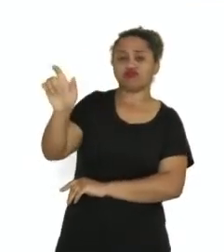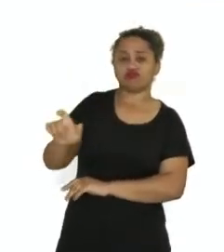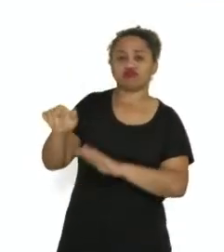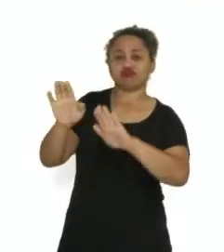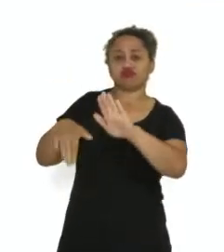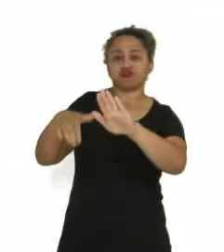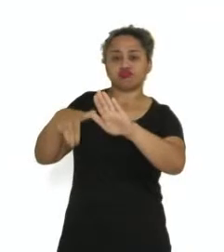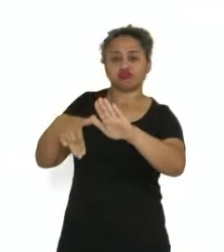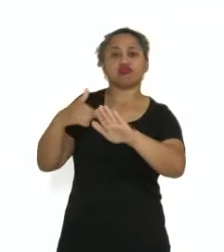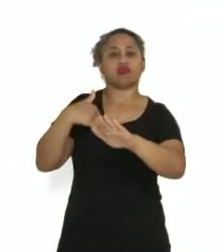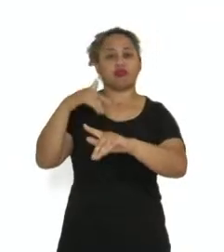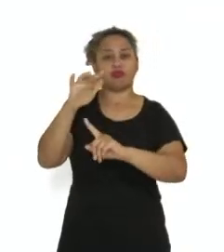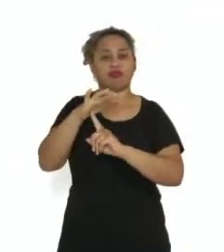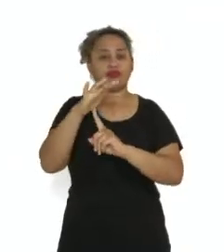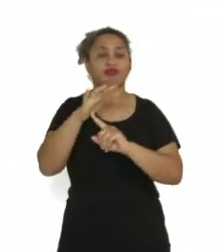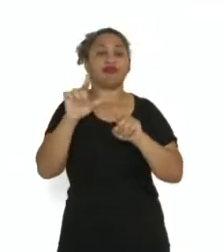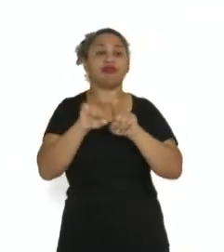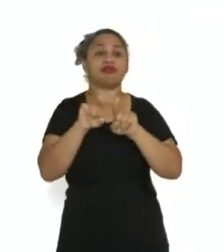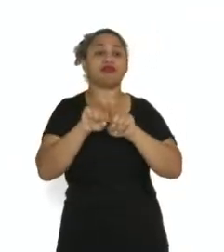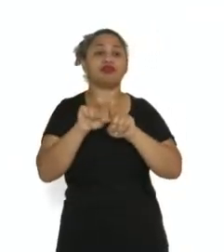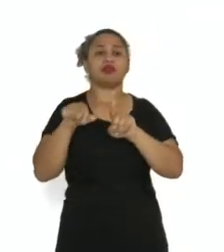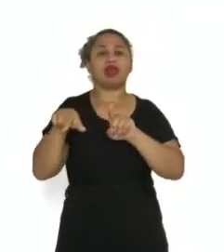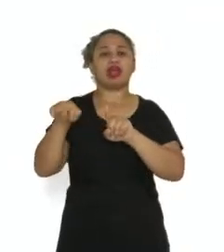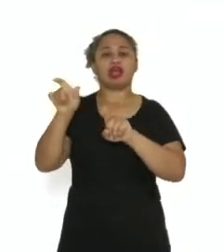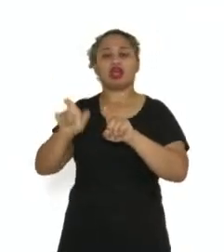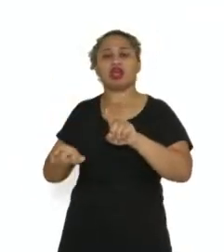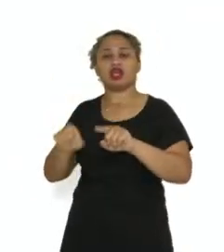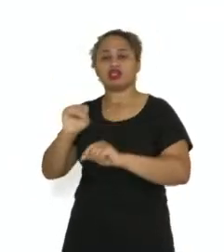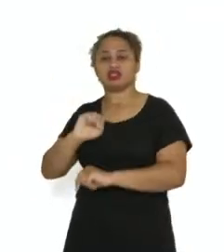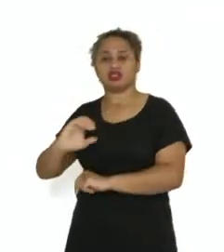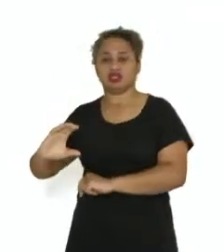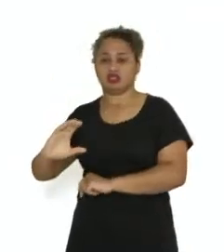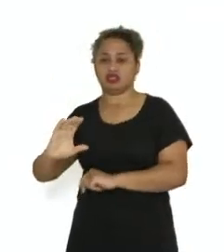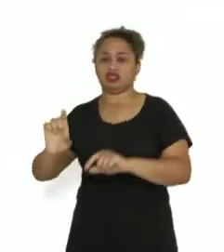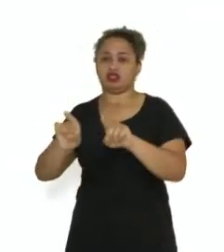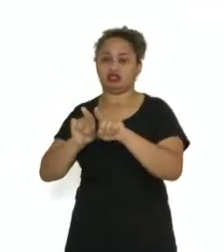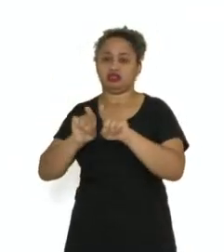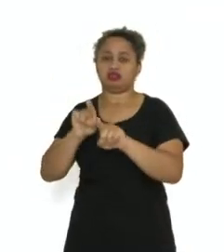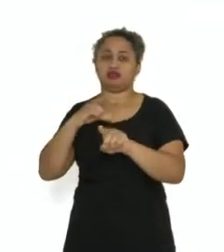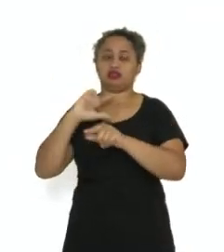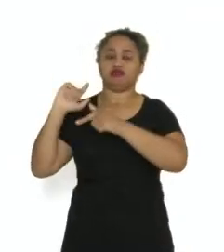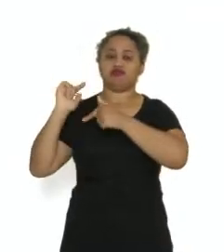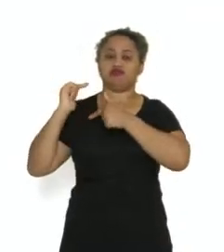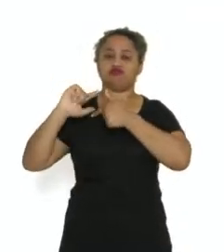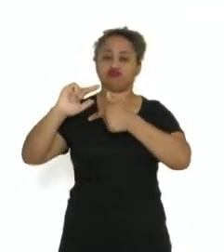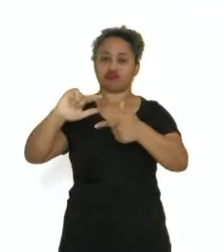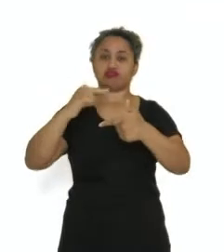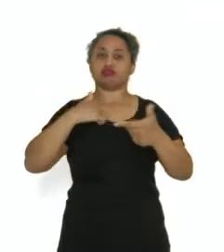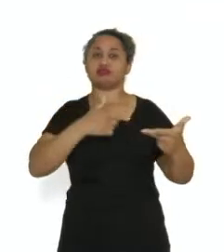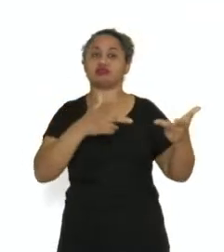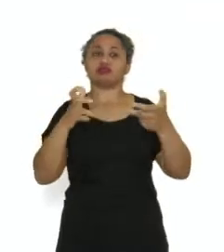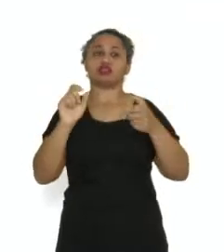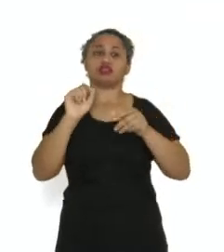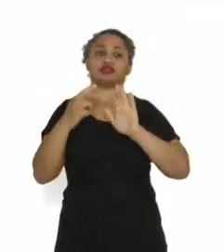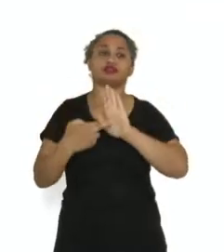paranaense, como também vai encontrar no litoral de Santa Catarina, né? Então essa tradição, olha aqui, né, essa representação do